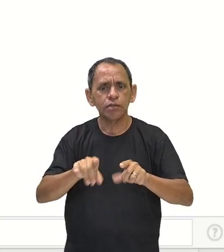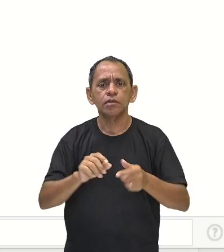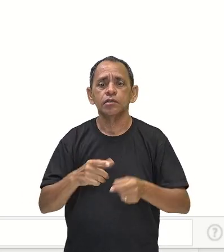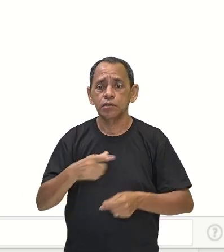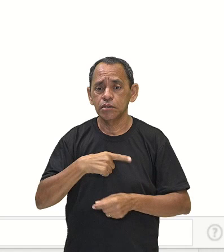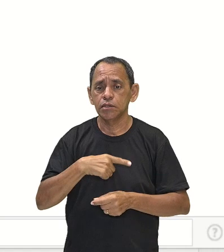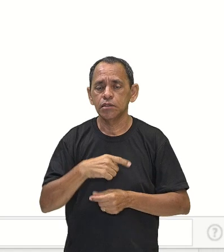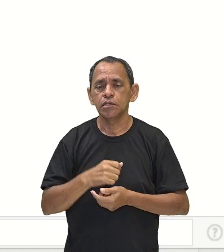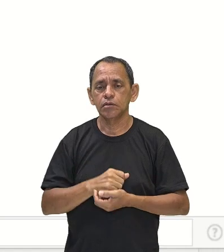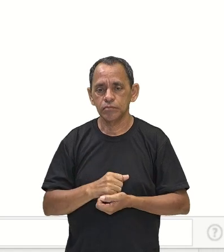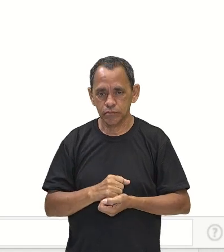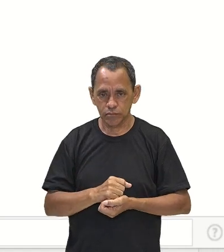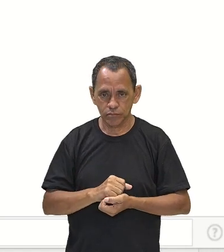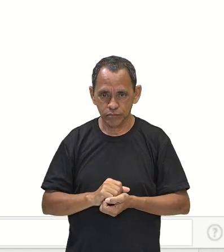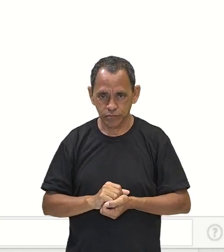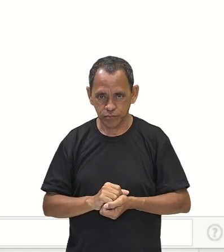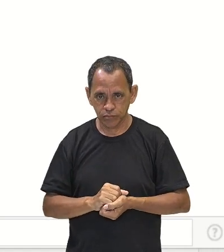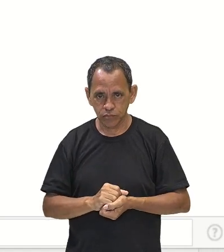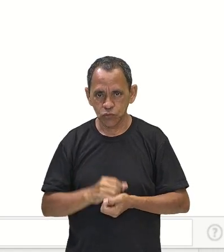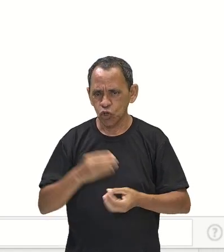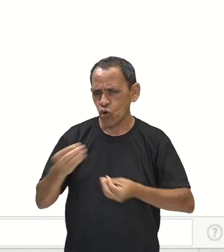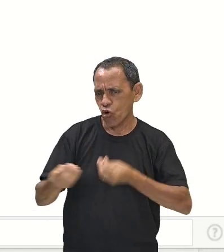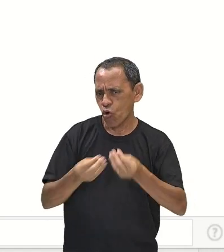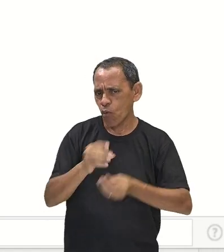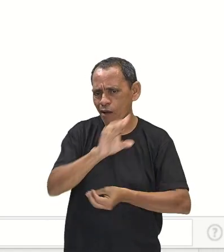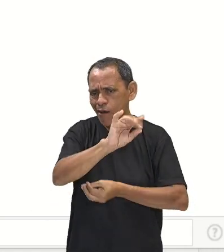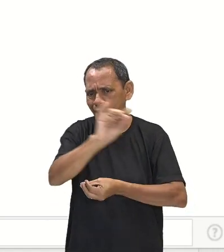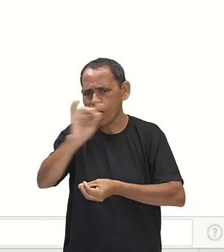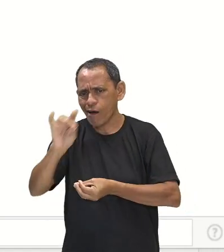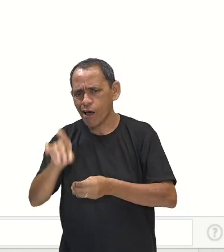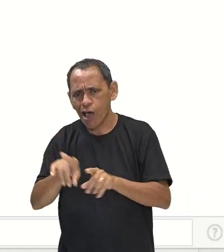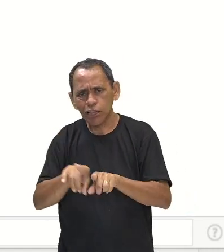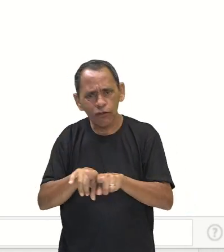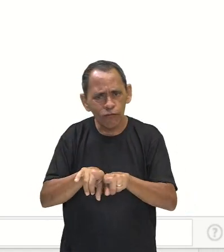3, 24. Mas como cada vértice compartilha, né,